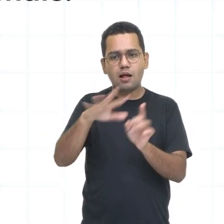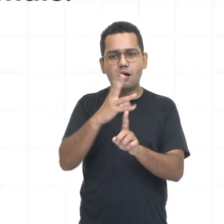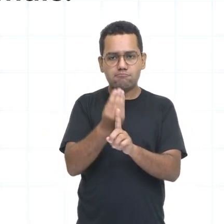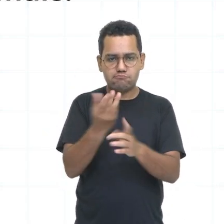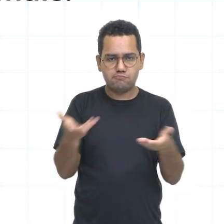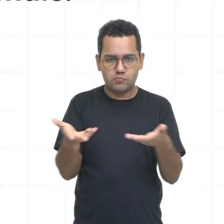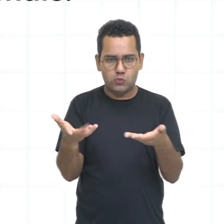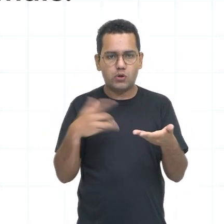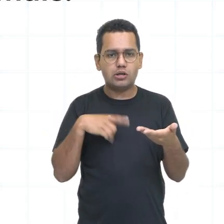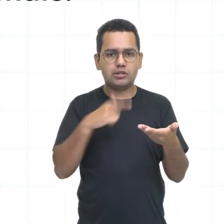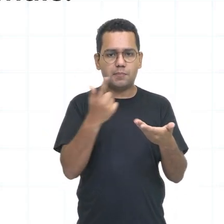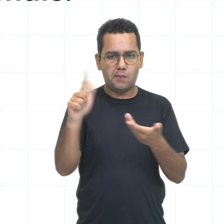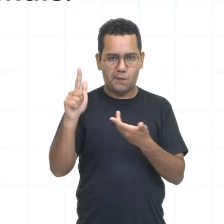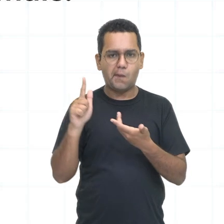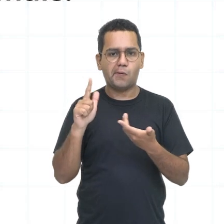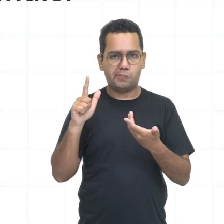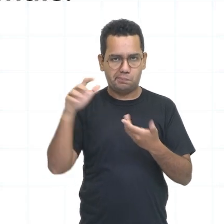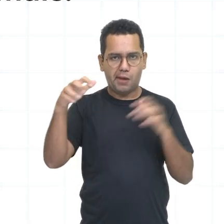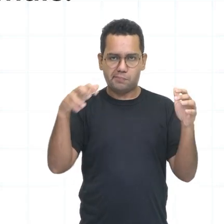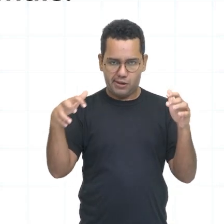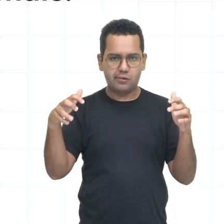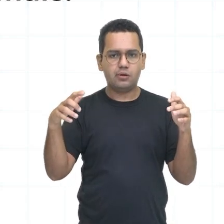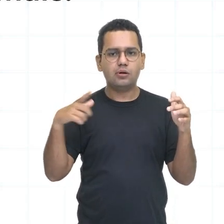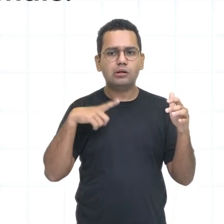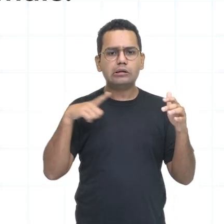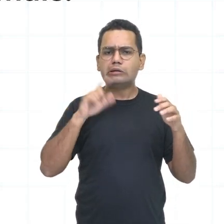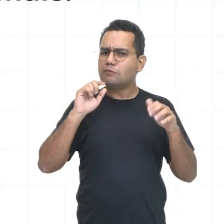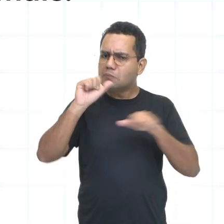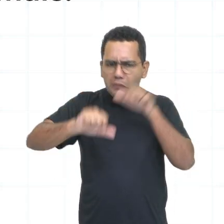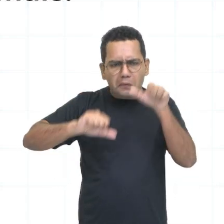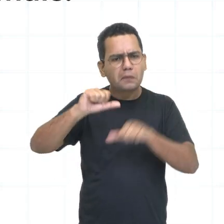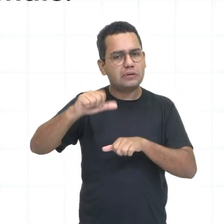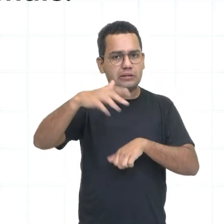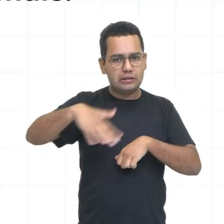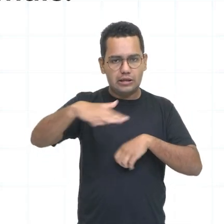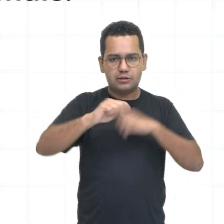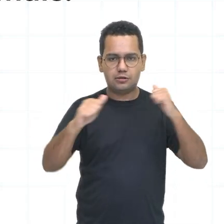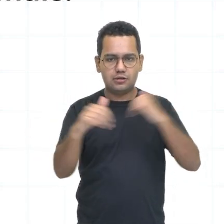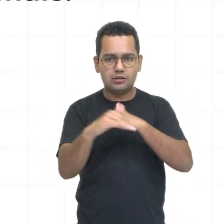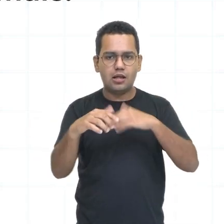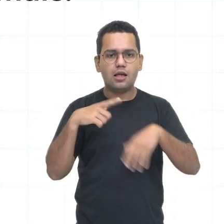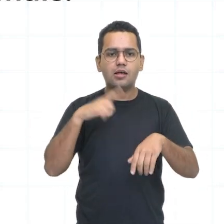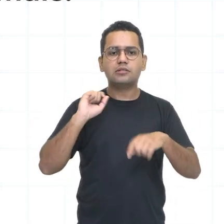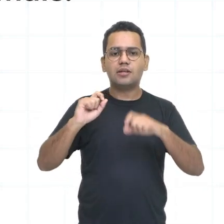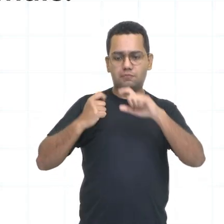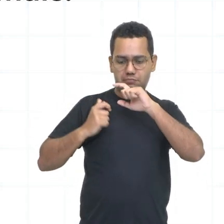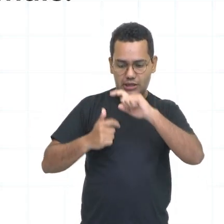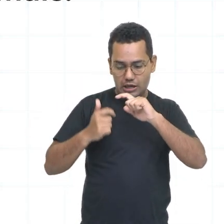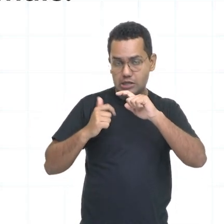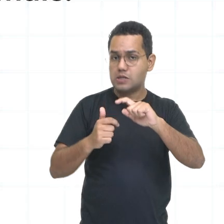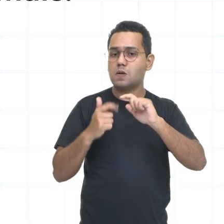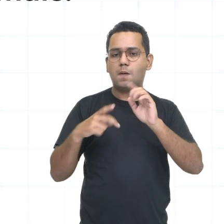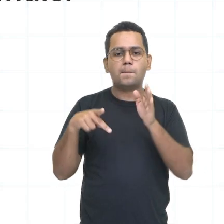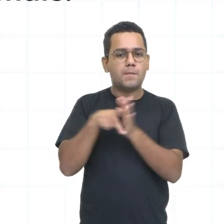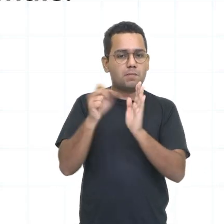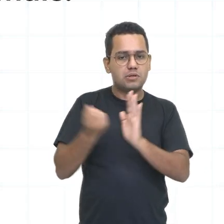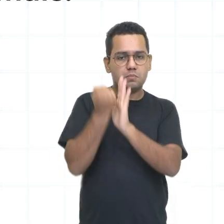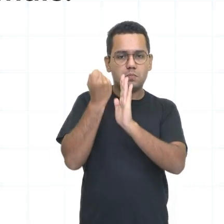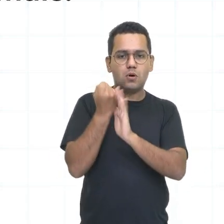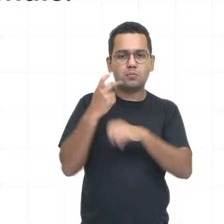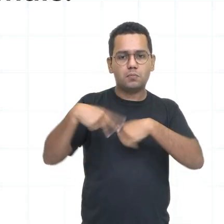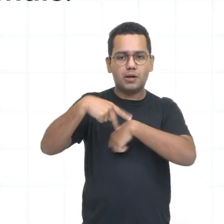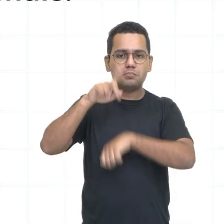ao minimalismo e à arte abstrata, abordou a vida das grandes cidades e resgatou uma tradição figurativa dos Estados